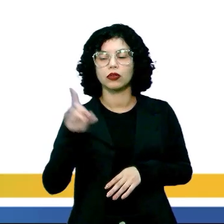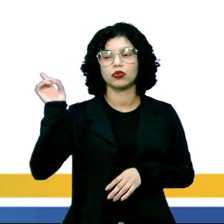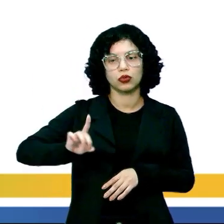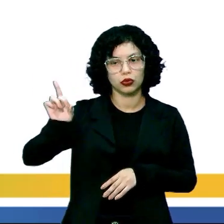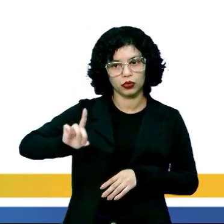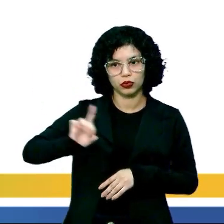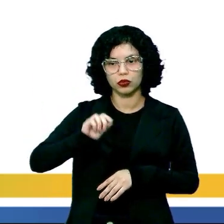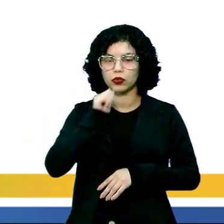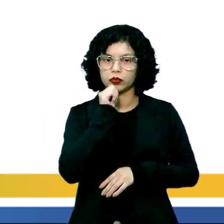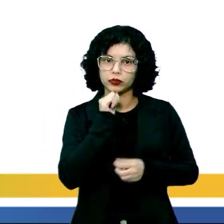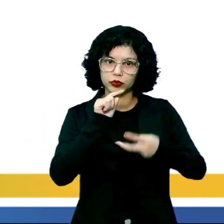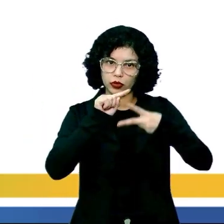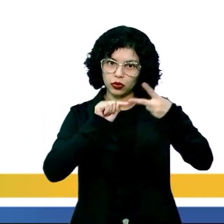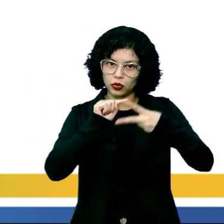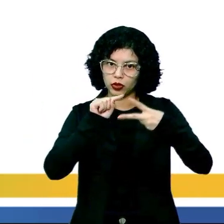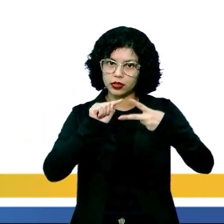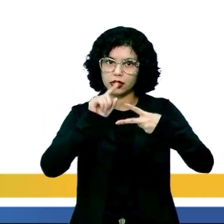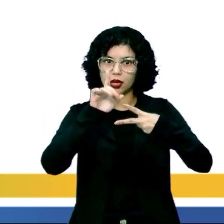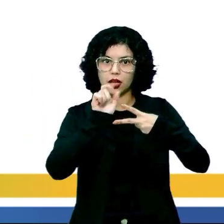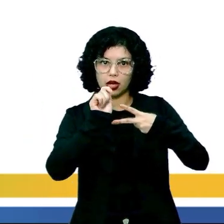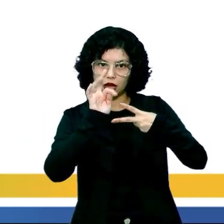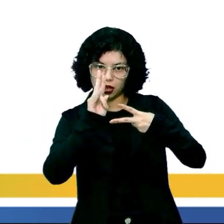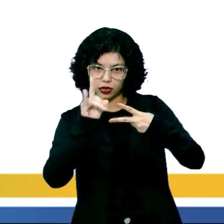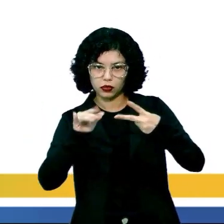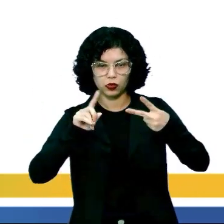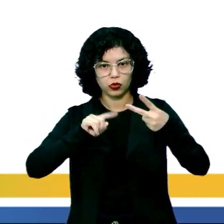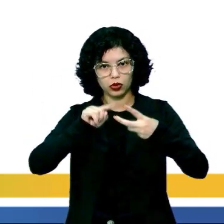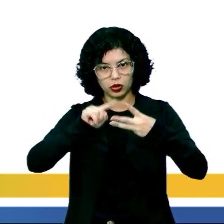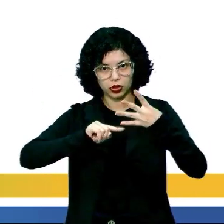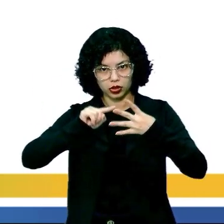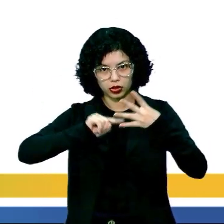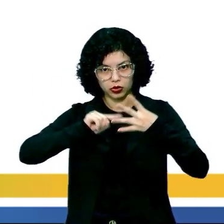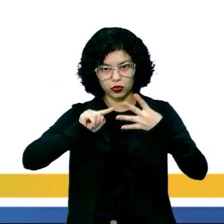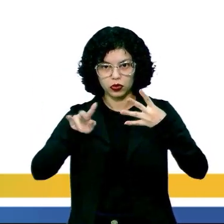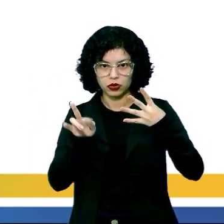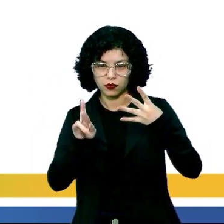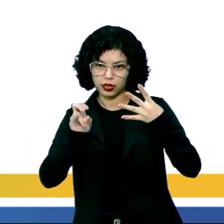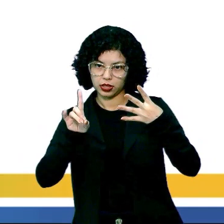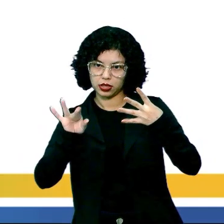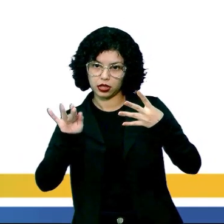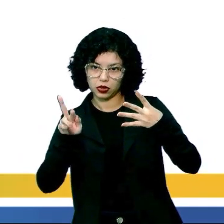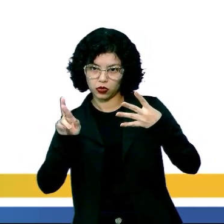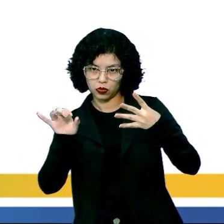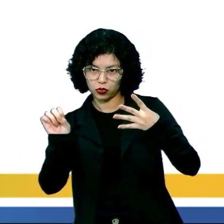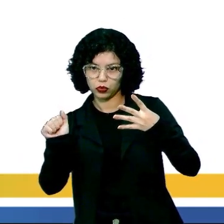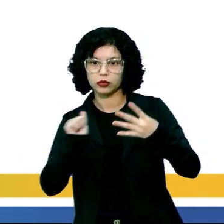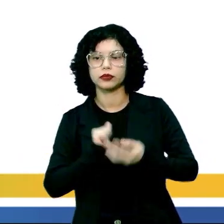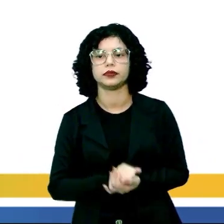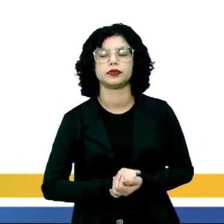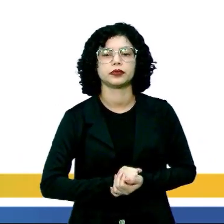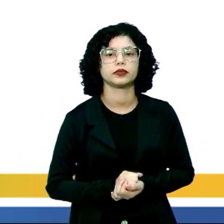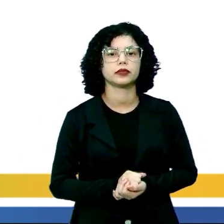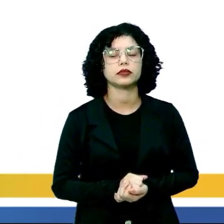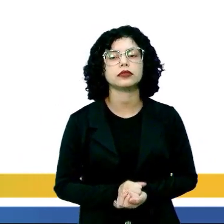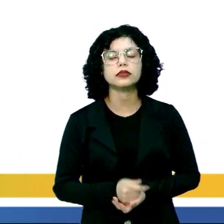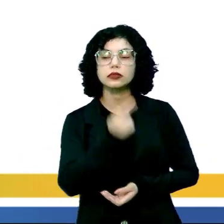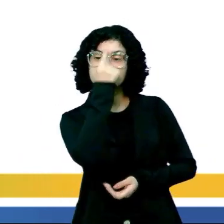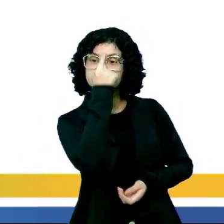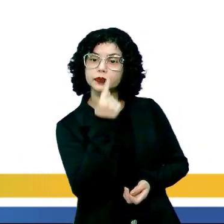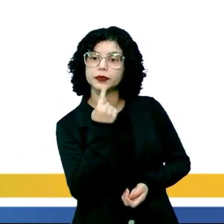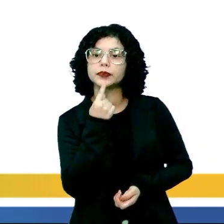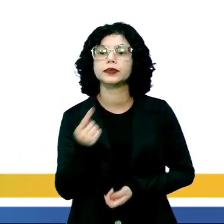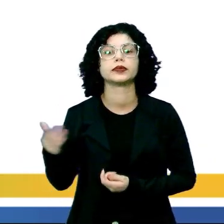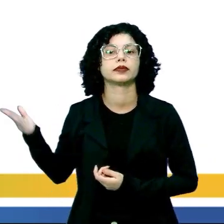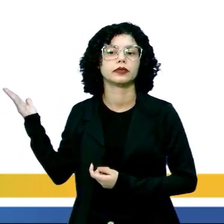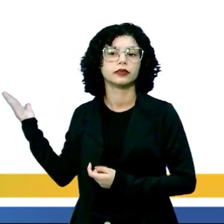tem 2 átrios e 2 ventrículos, tá ok? E olha só, nessa imagem a gente